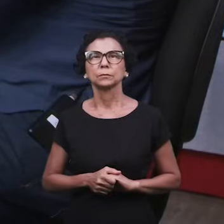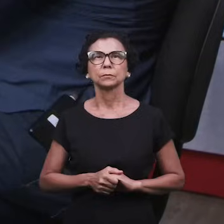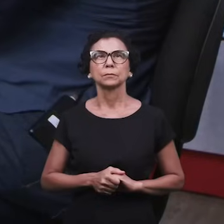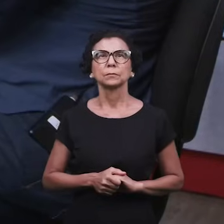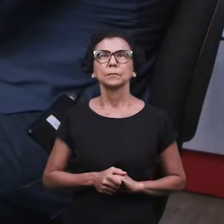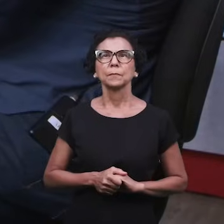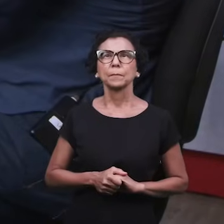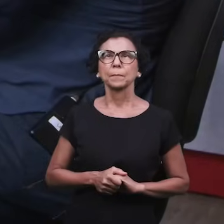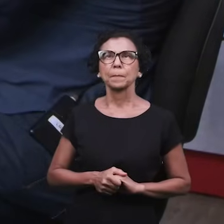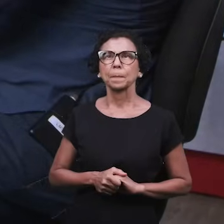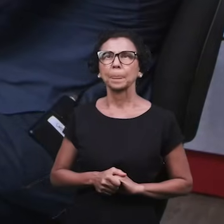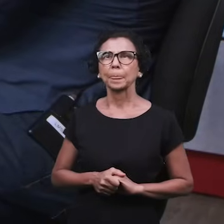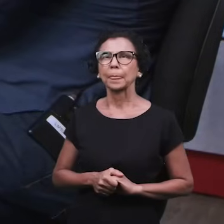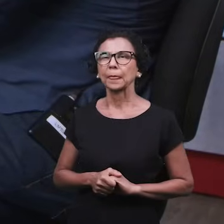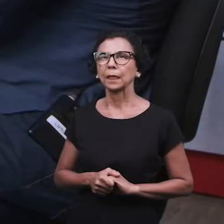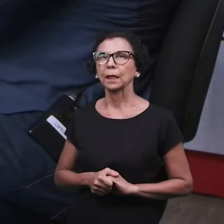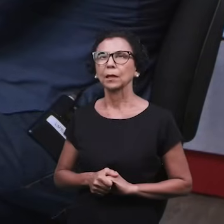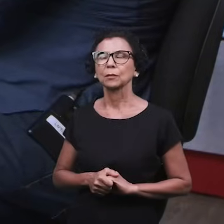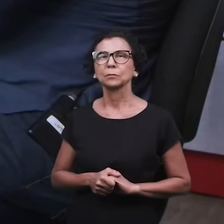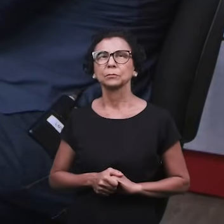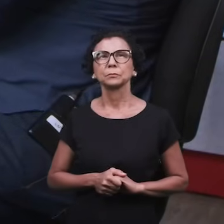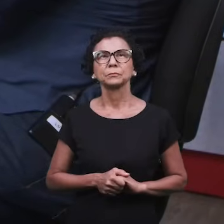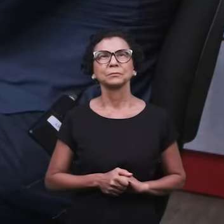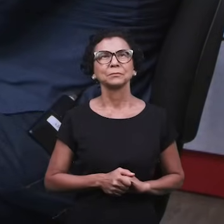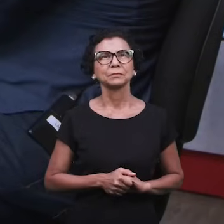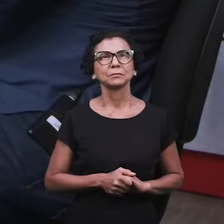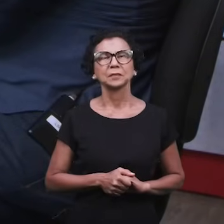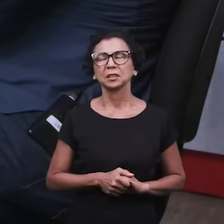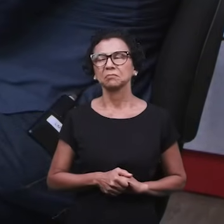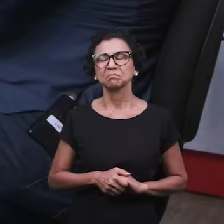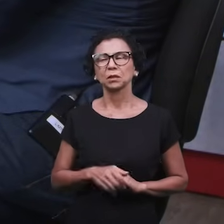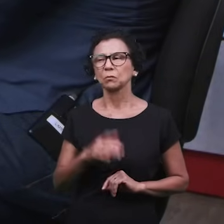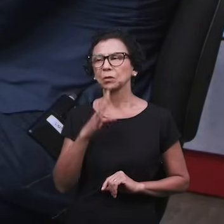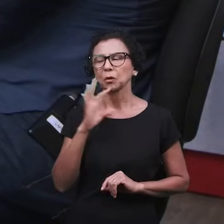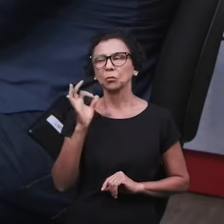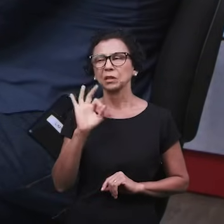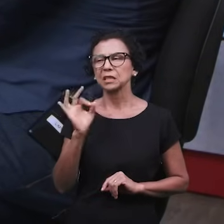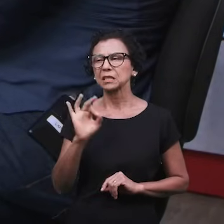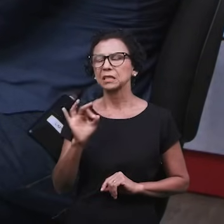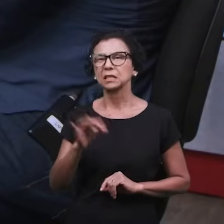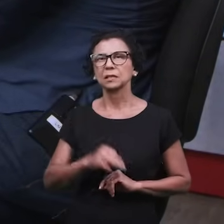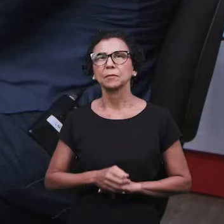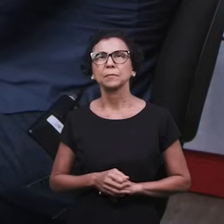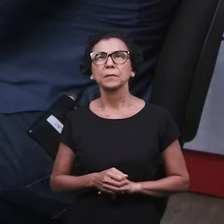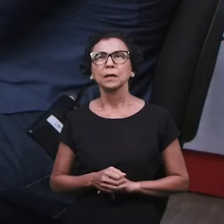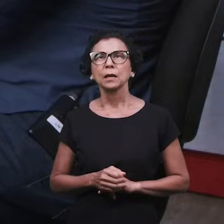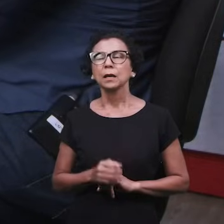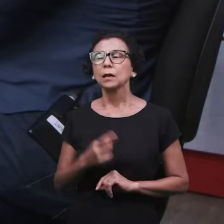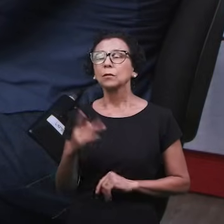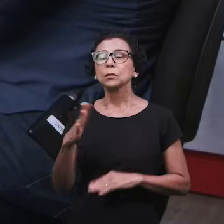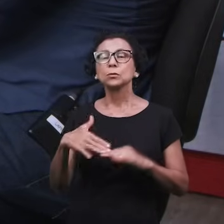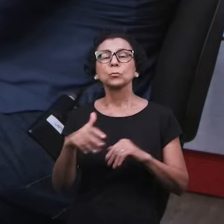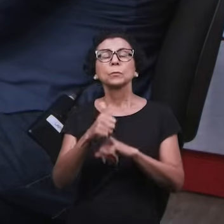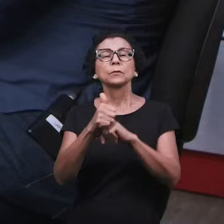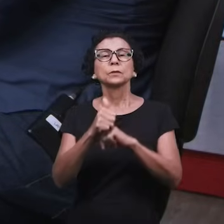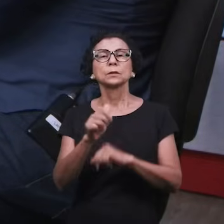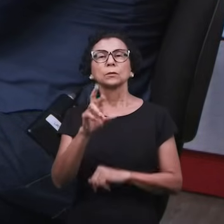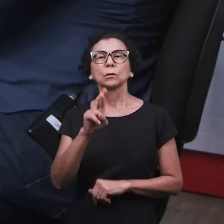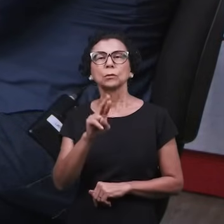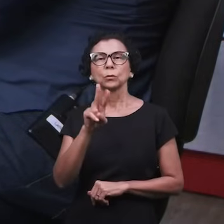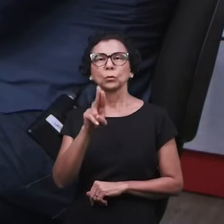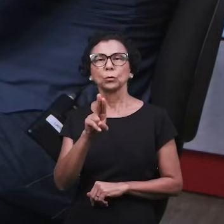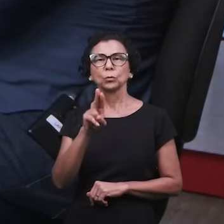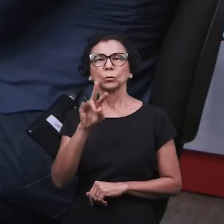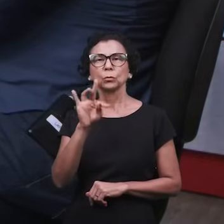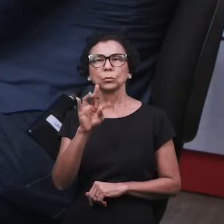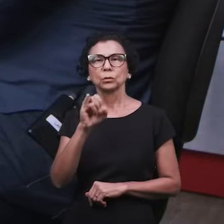a profissão do senhor, mesmo luthier, eu nunca tinha ouvido falar. Né? Qual é a profissão? Sou luthier. Se falasse para mim, eu não saberia o que é.